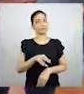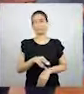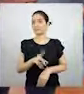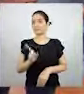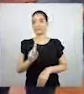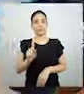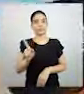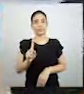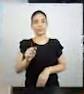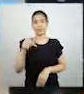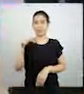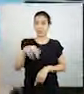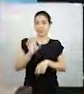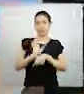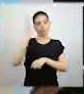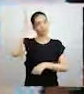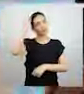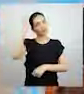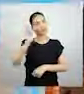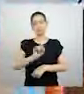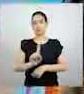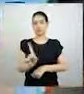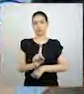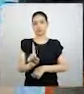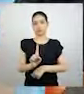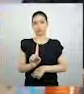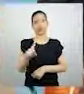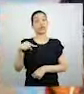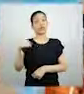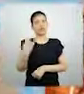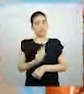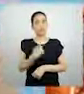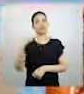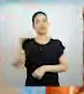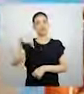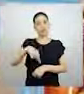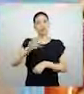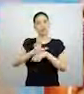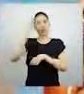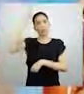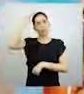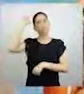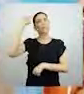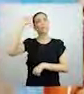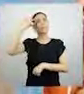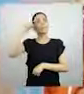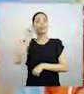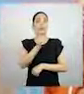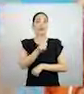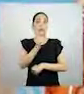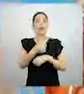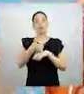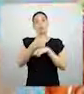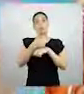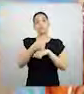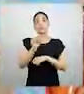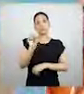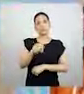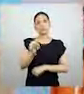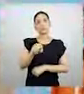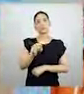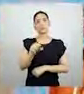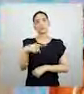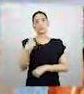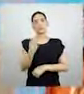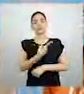isso não passa aqui no estado do Pará. Aqui, mulher é tratada como prioridade, aqui,